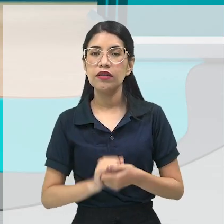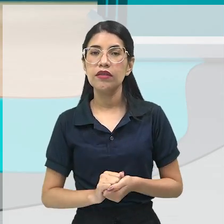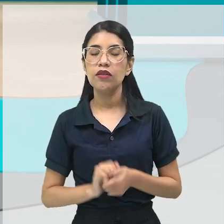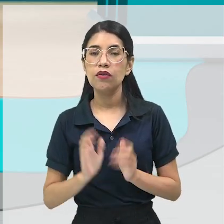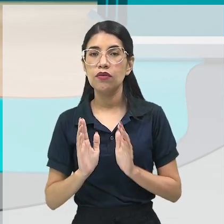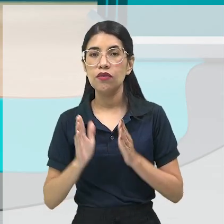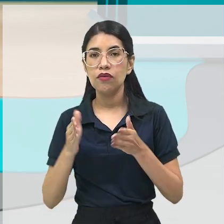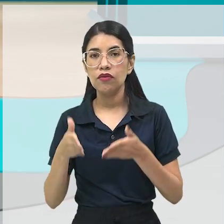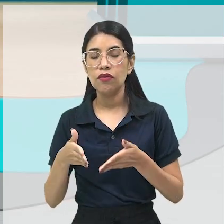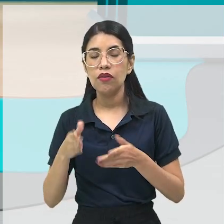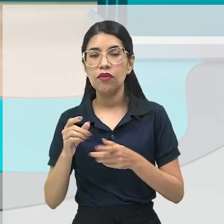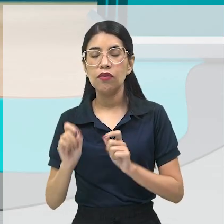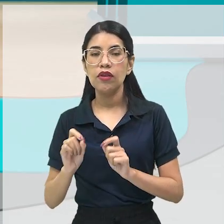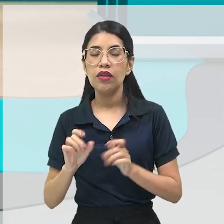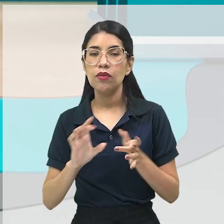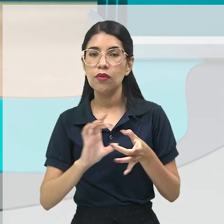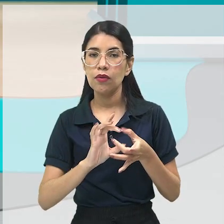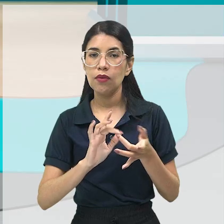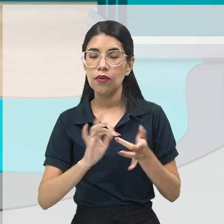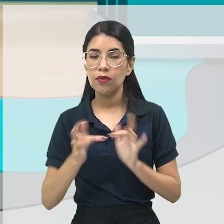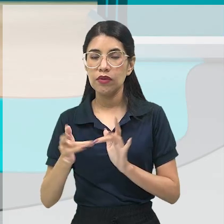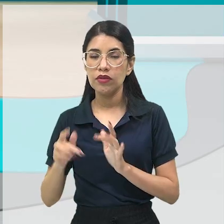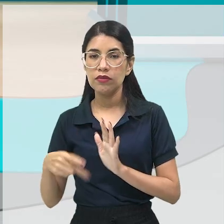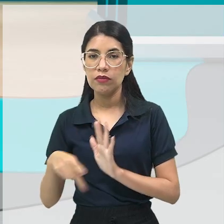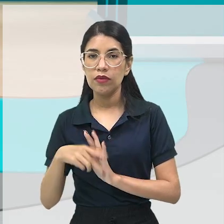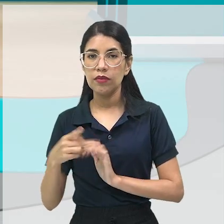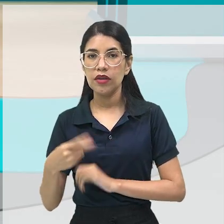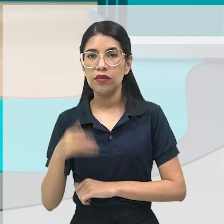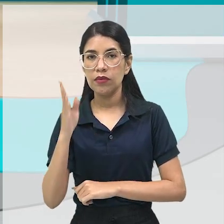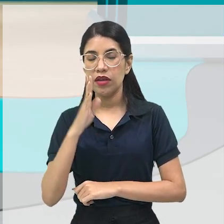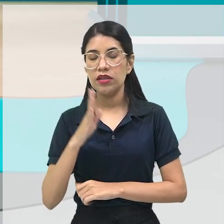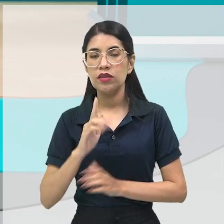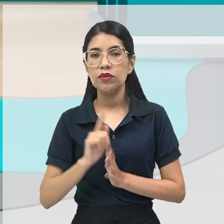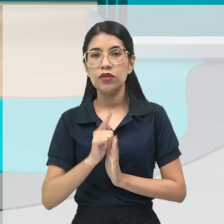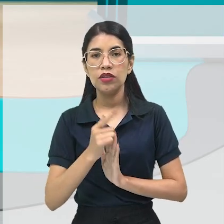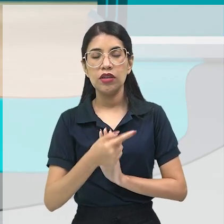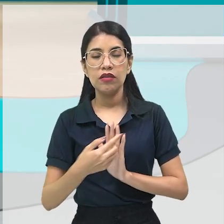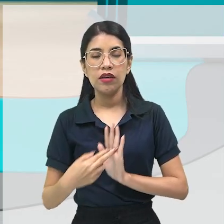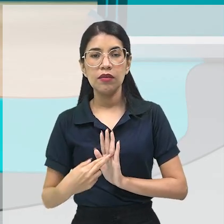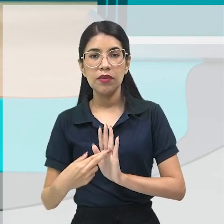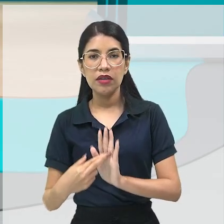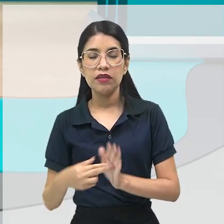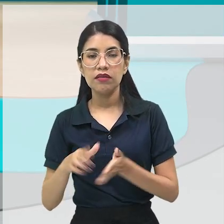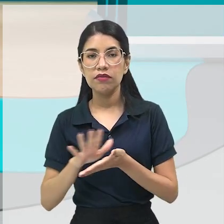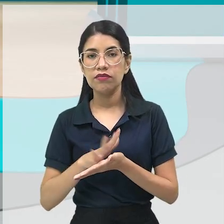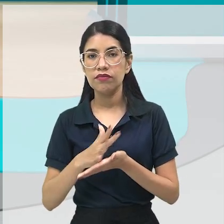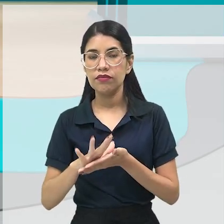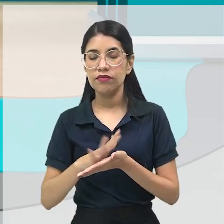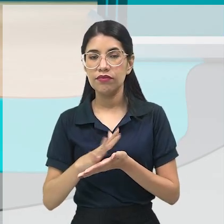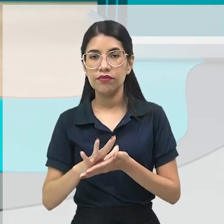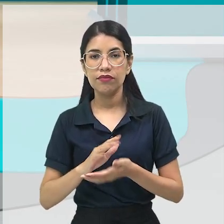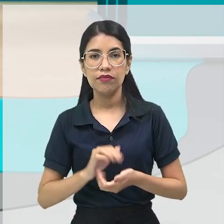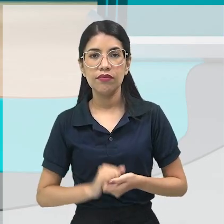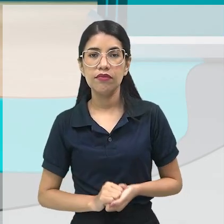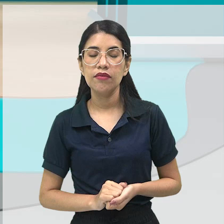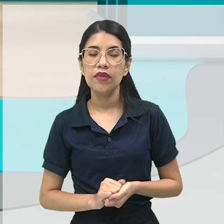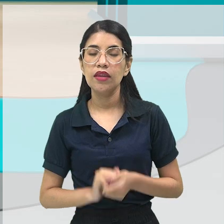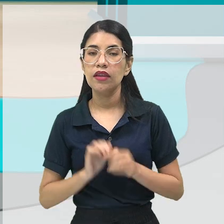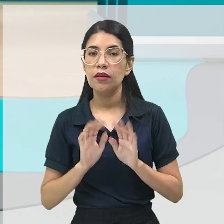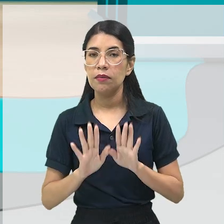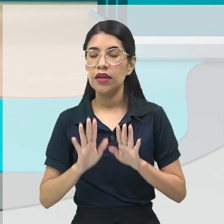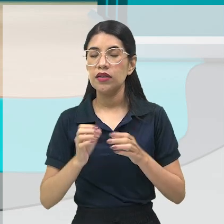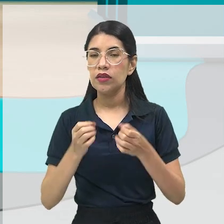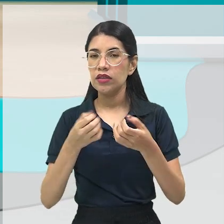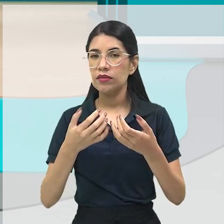mais focado para o nosso contexto brasileiro, para aquele gênero que nos representa, o samba. Mas quando nós